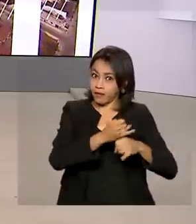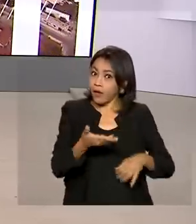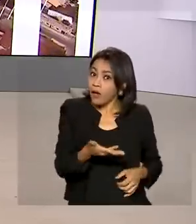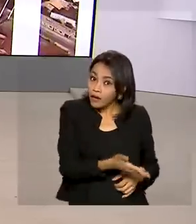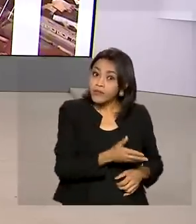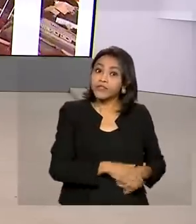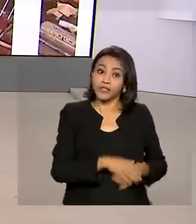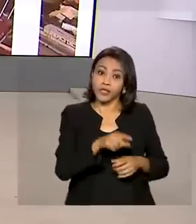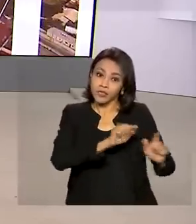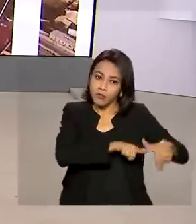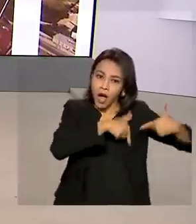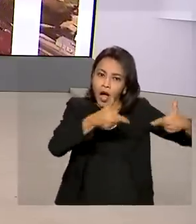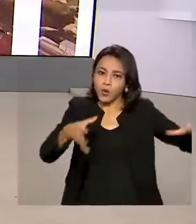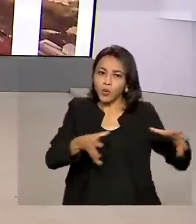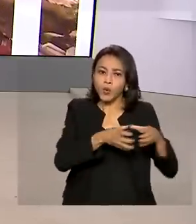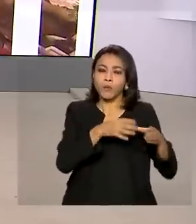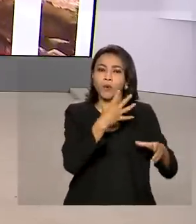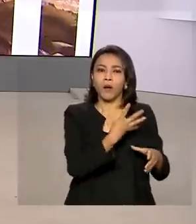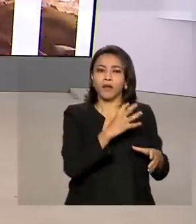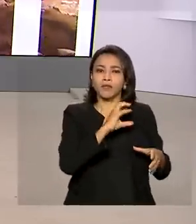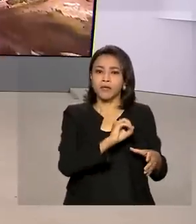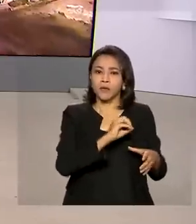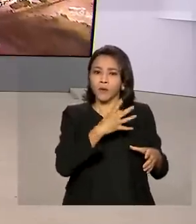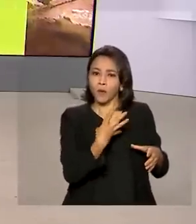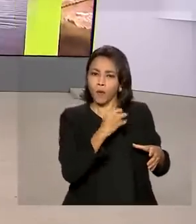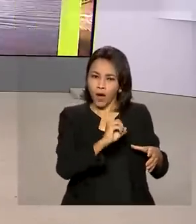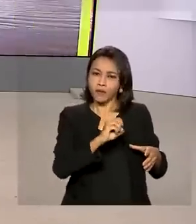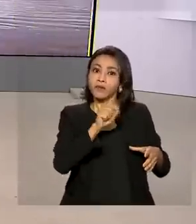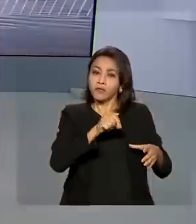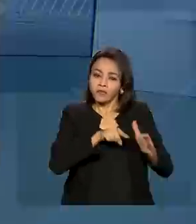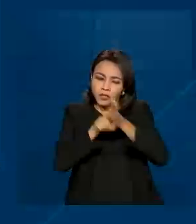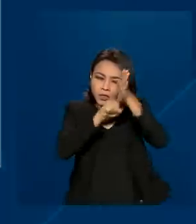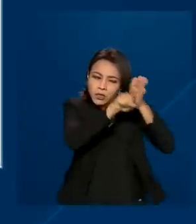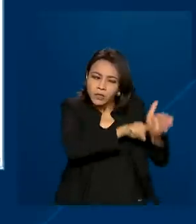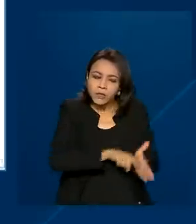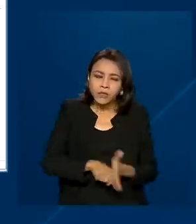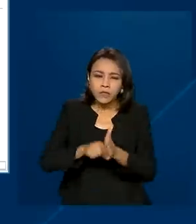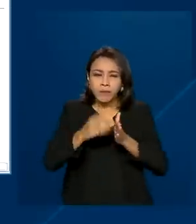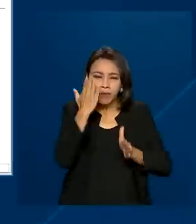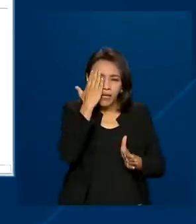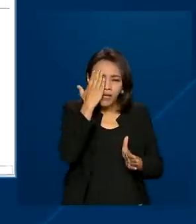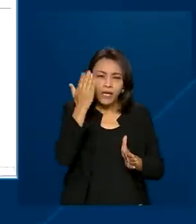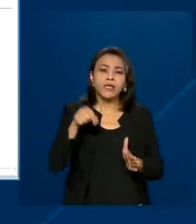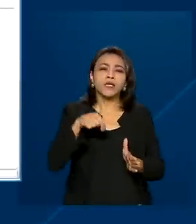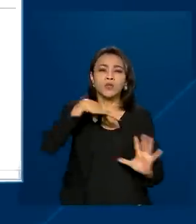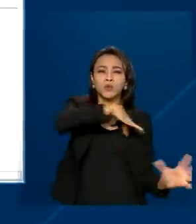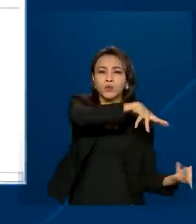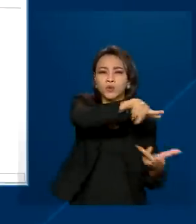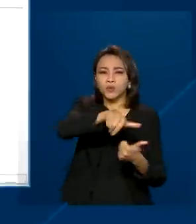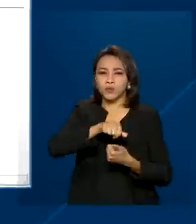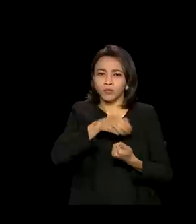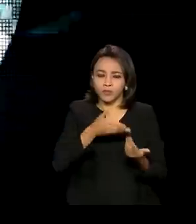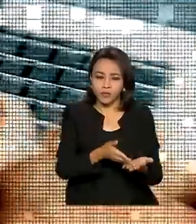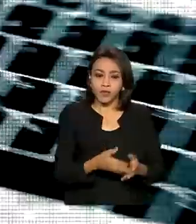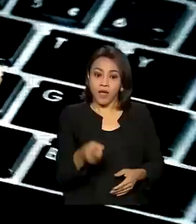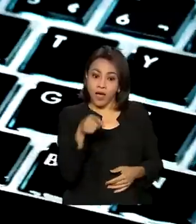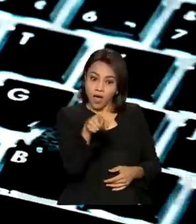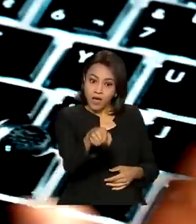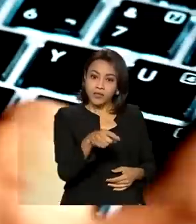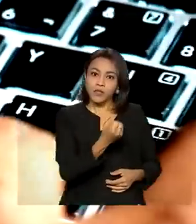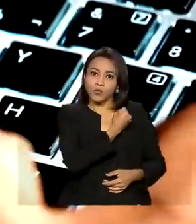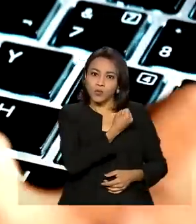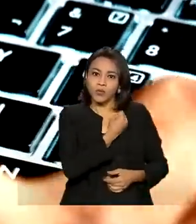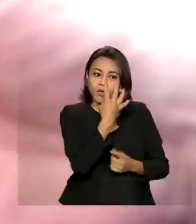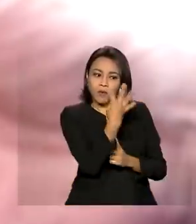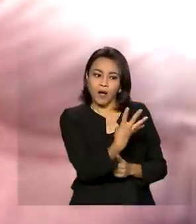operação 404 investiga a pirataria no mundo virtual 404 Esse é o código que aparece